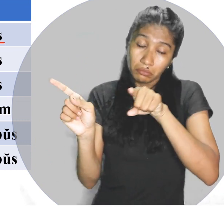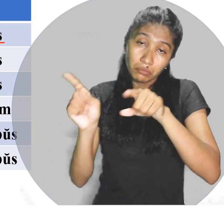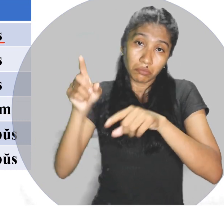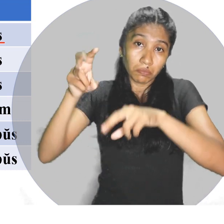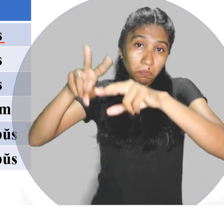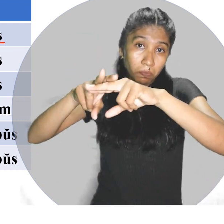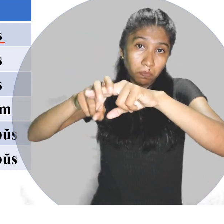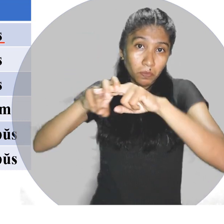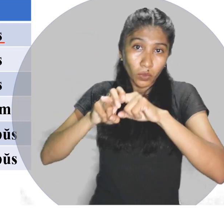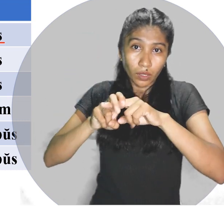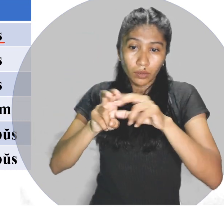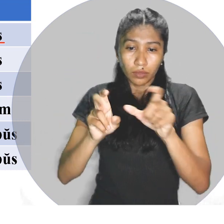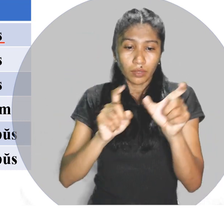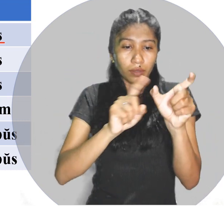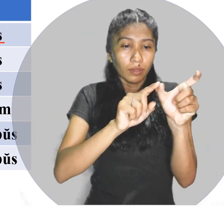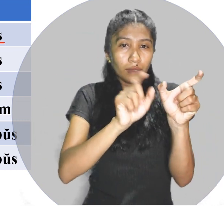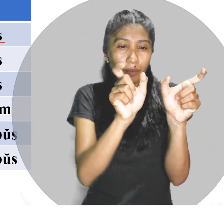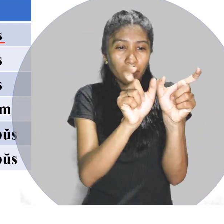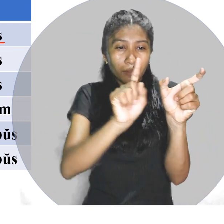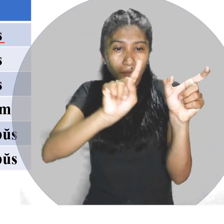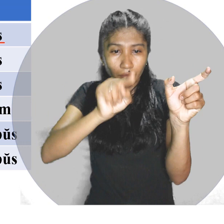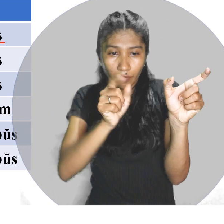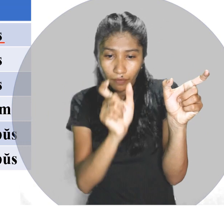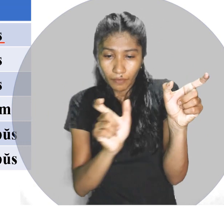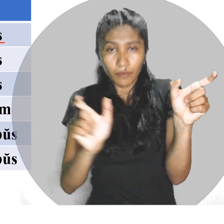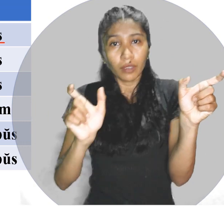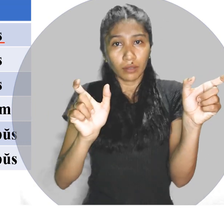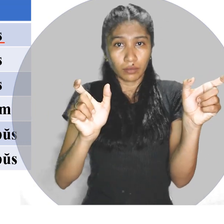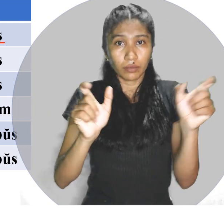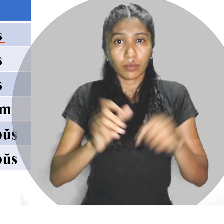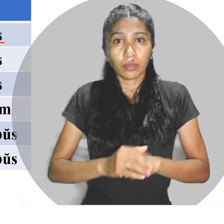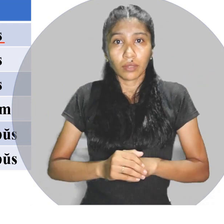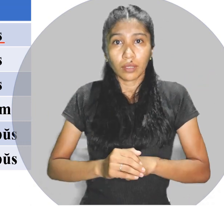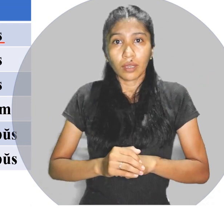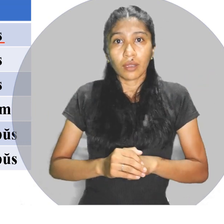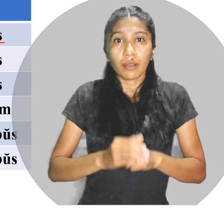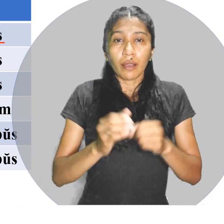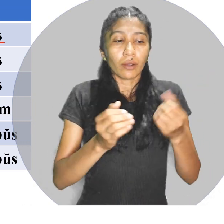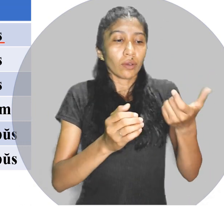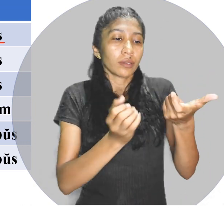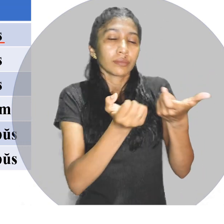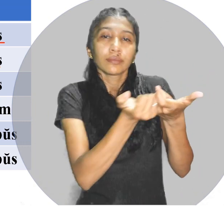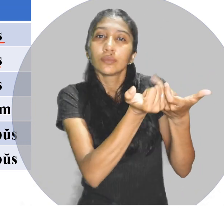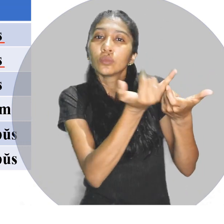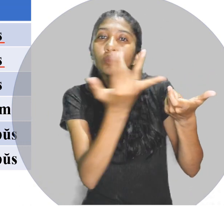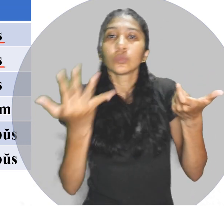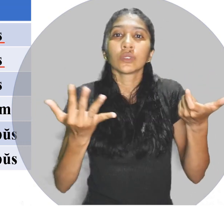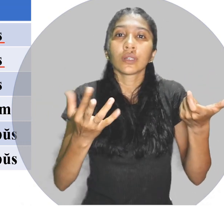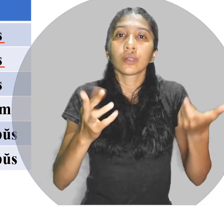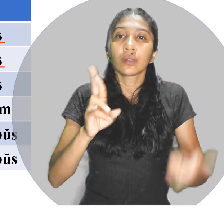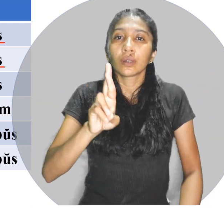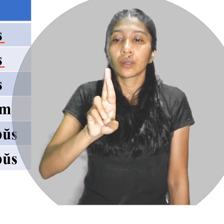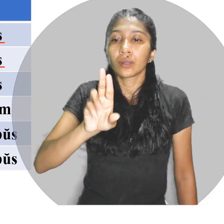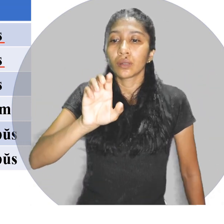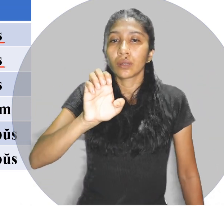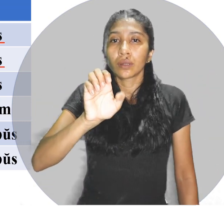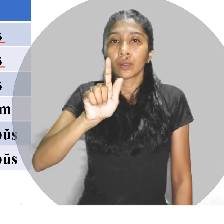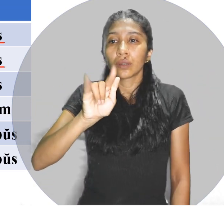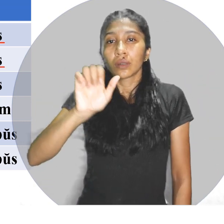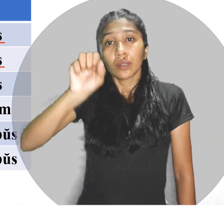por causa da vírgula. O vocativo no plural é reges.